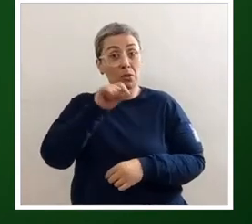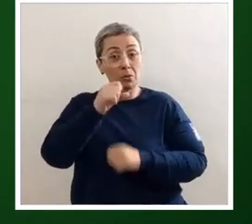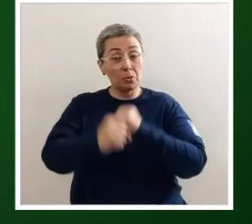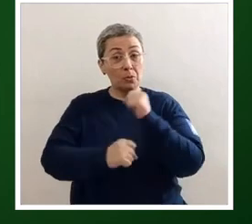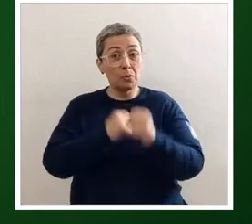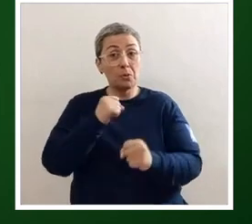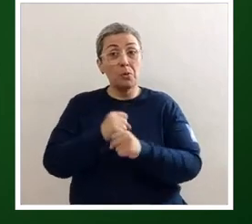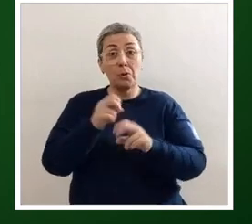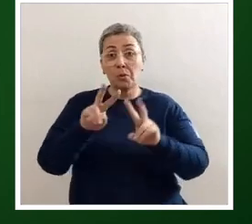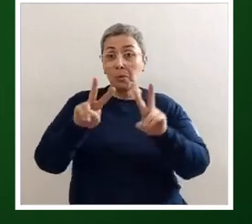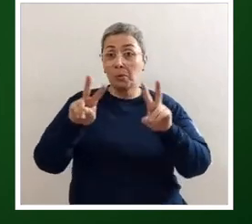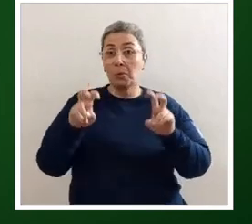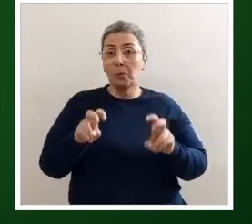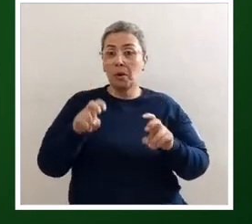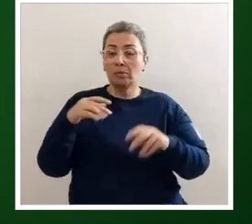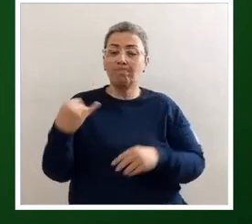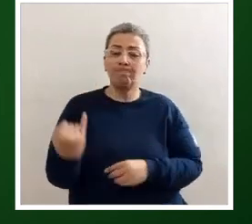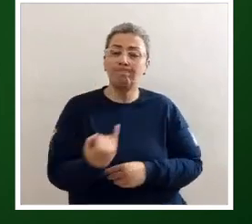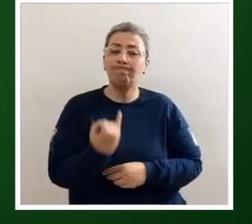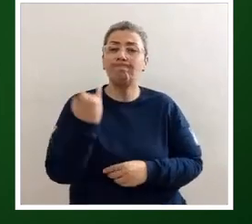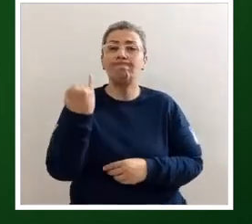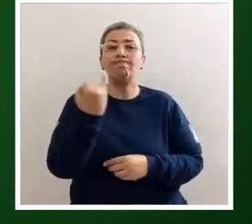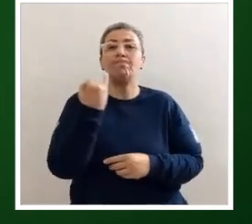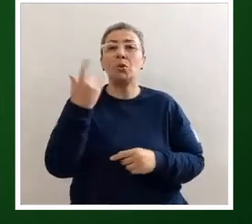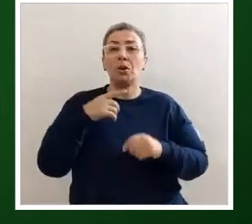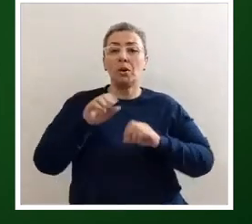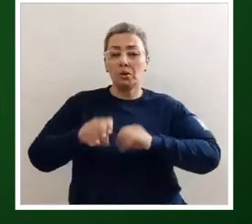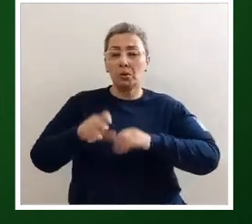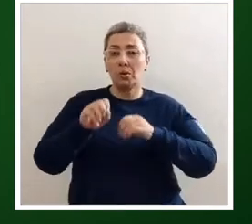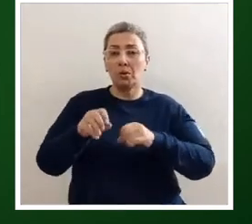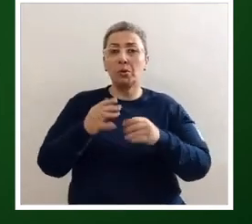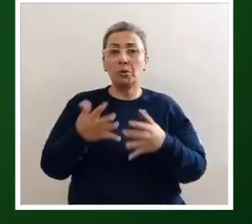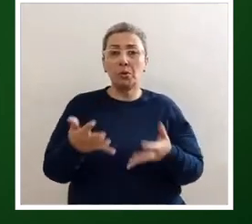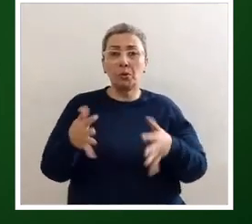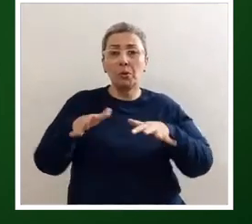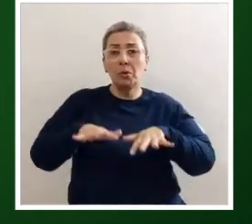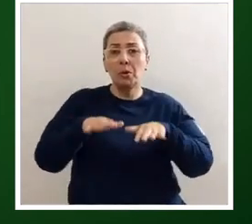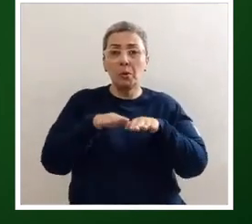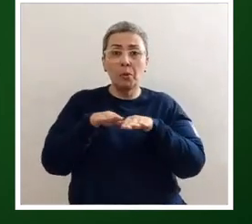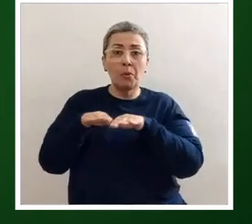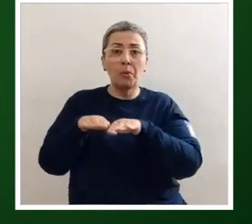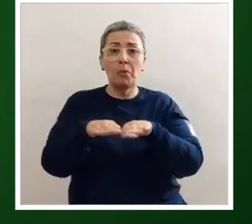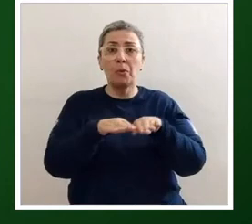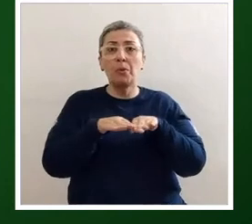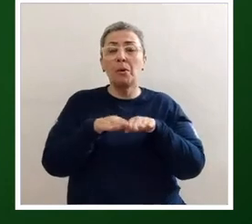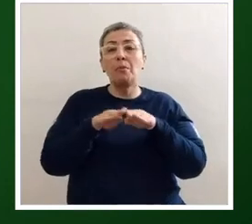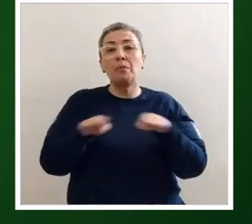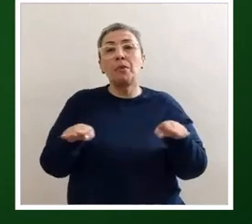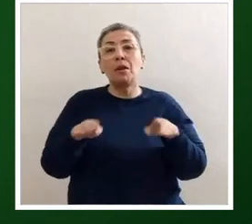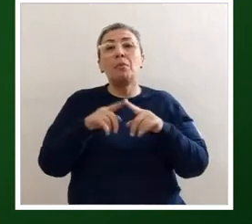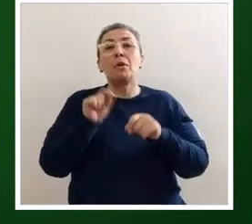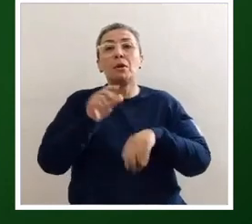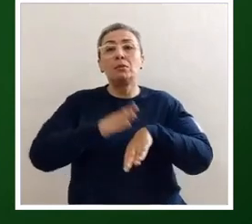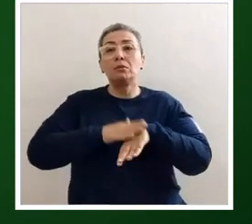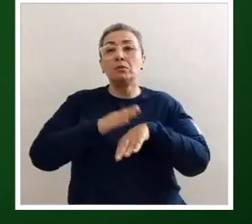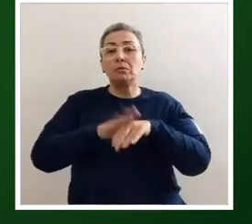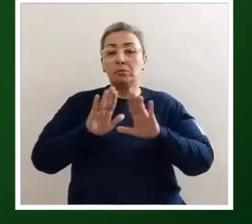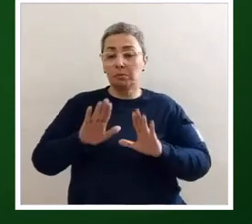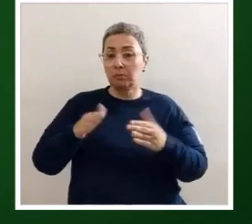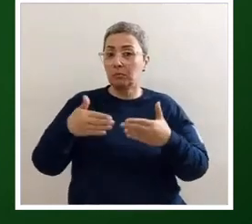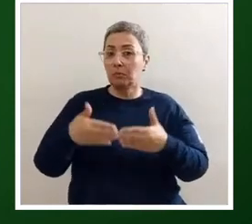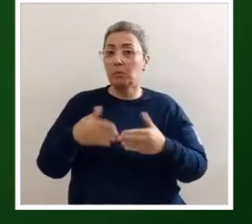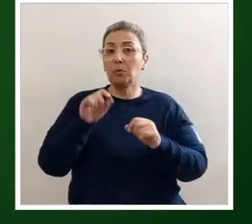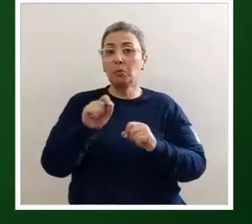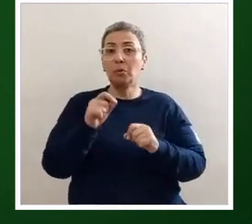esse tema da maior importância que a educação inclusiva e Equidade e para a realização desse fórum